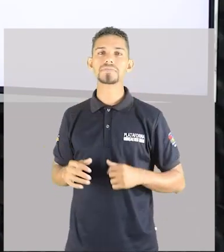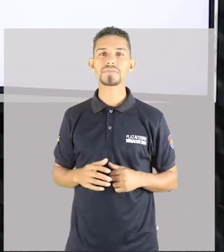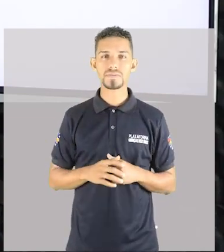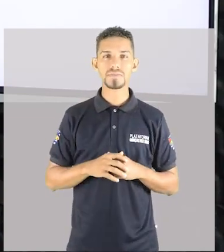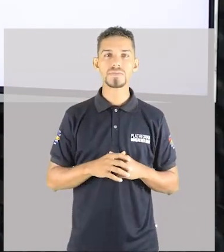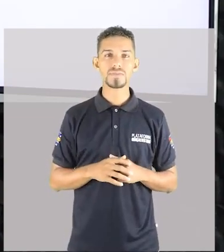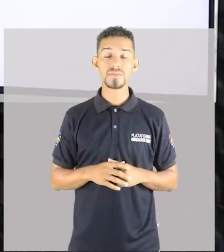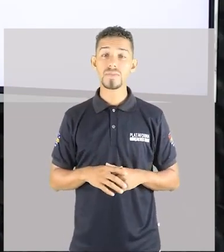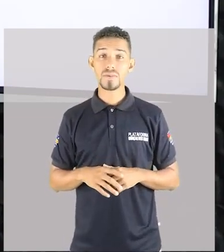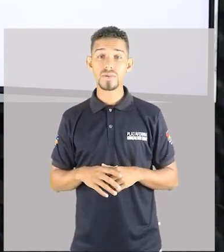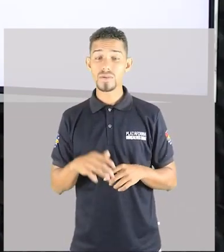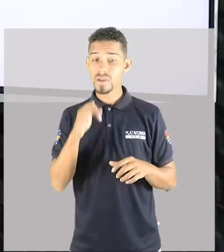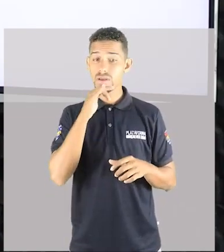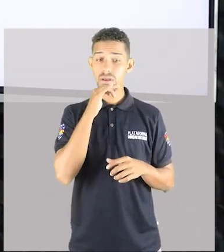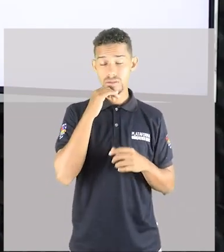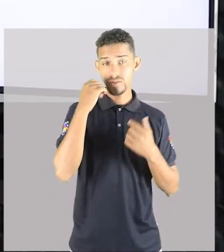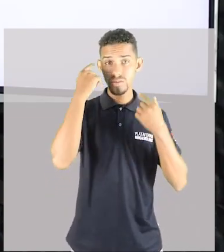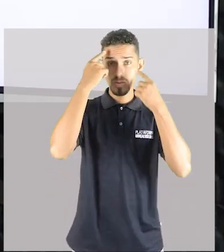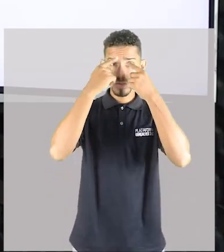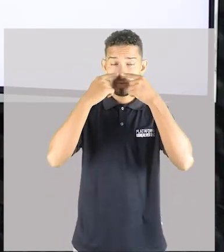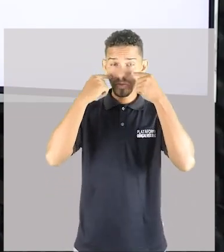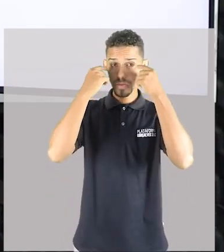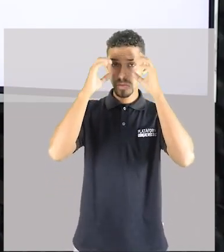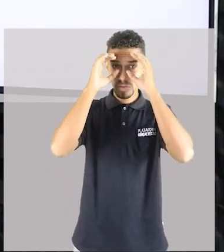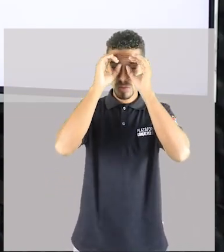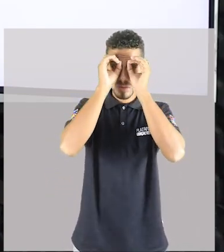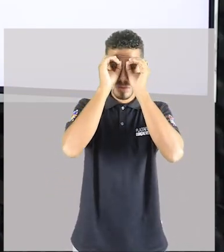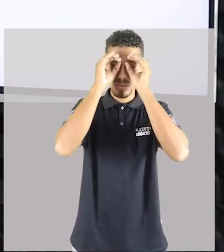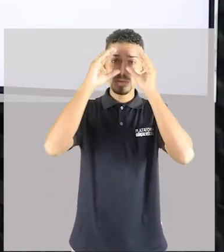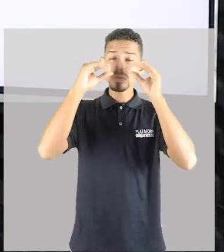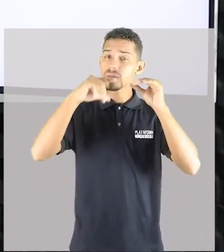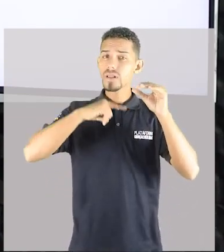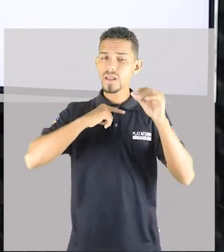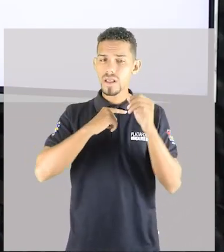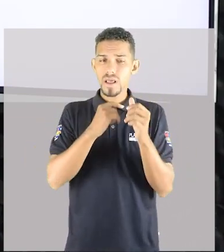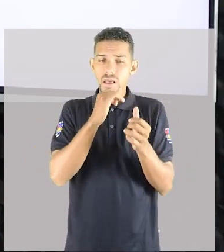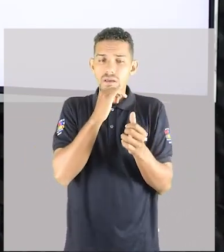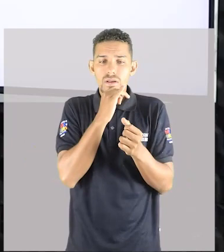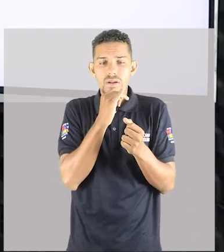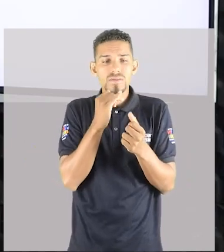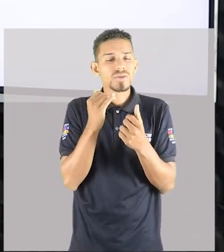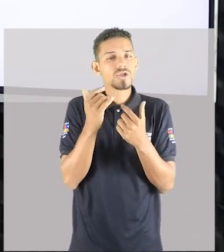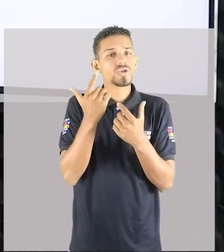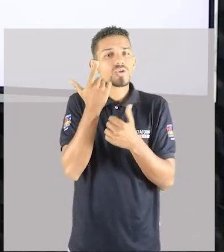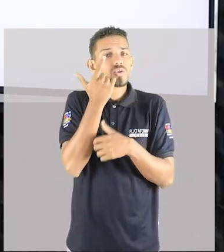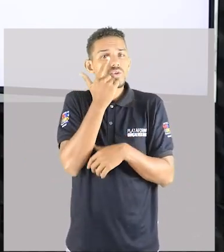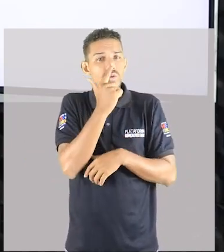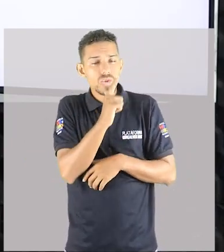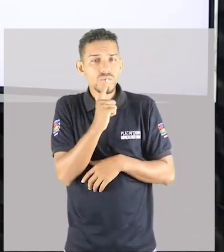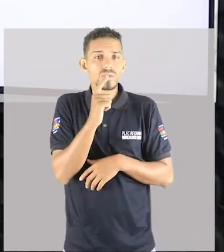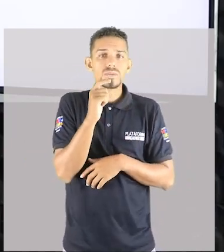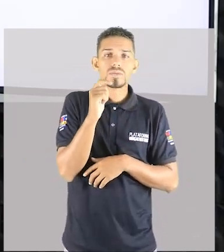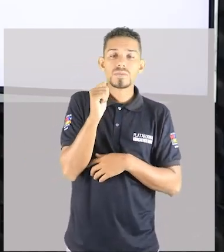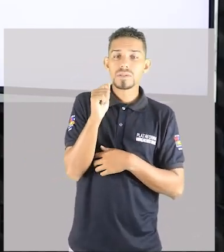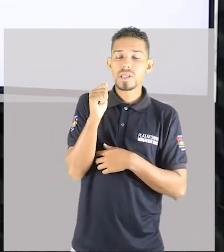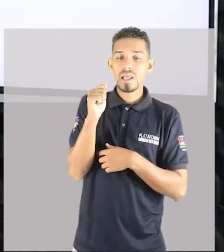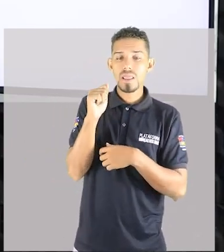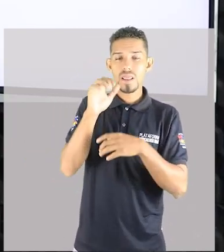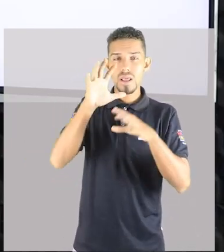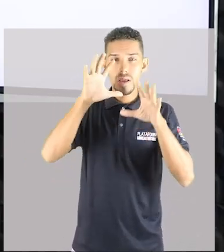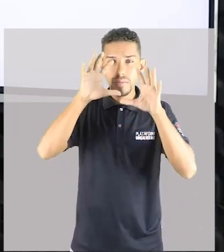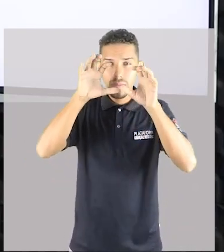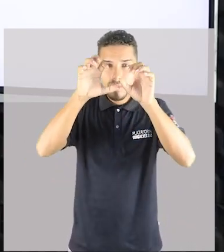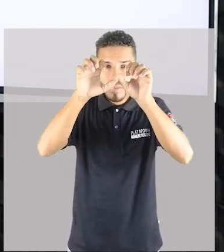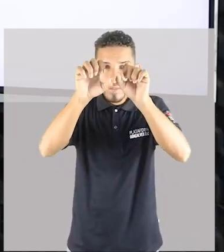Então, os músculos ciliares, eles têm a função de acomodar essa imagem, de conjugar uma